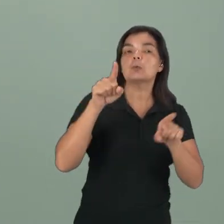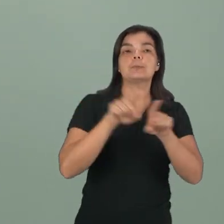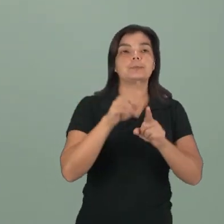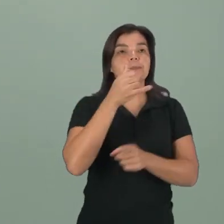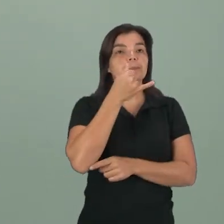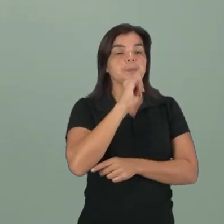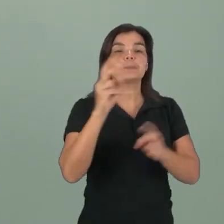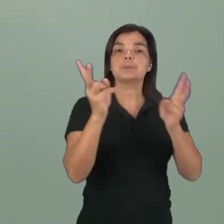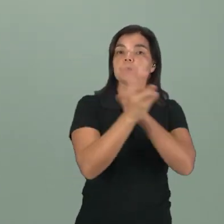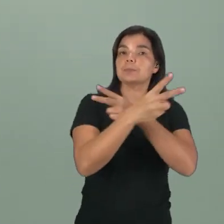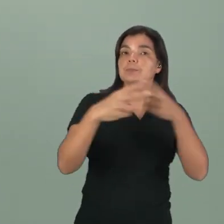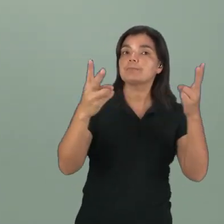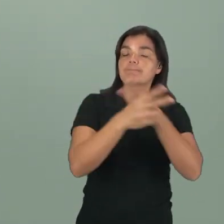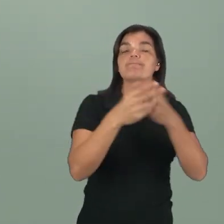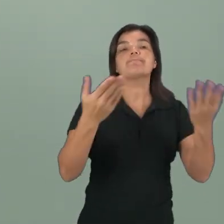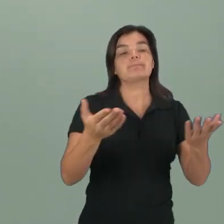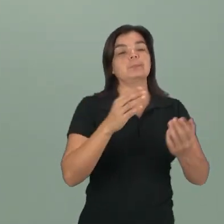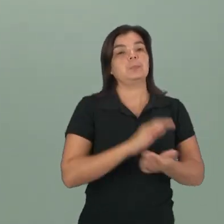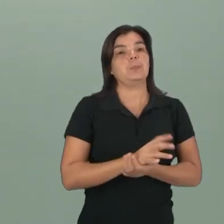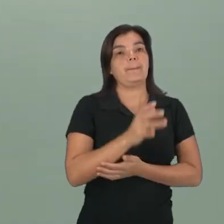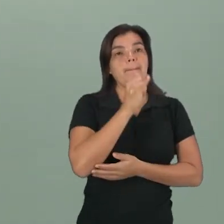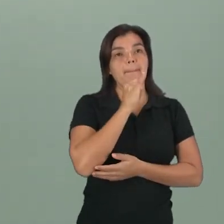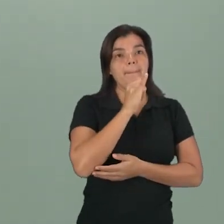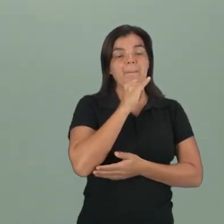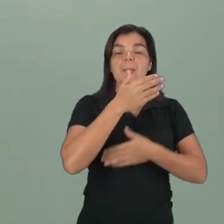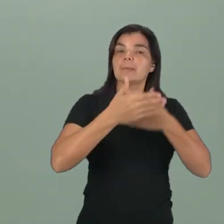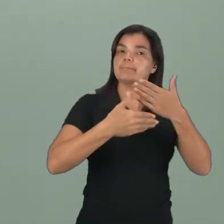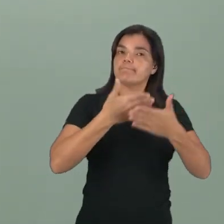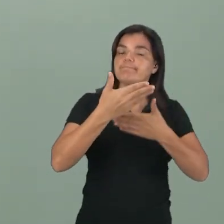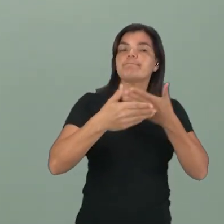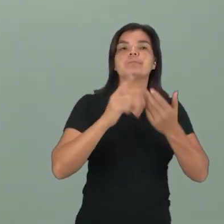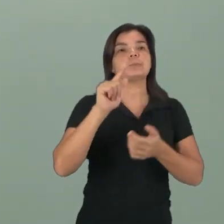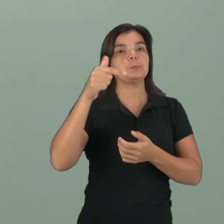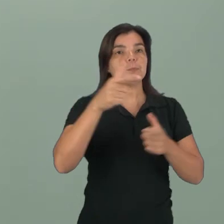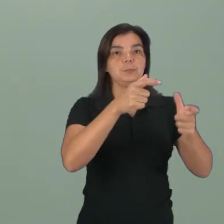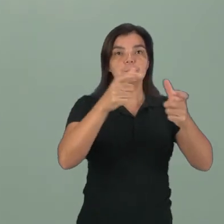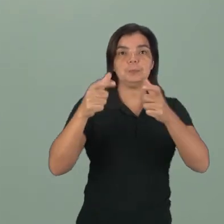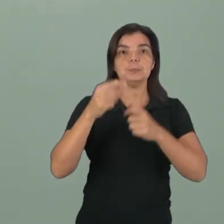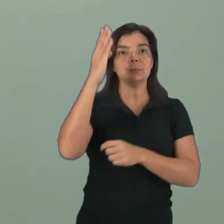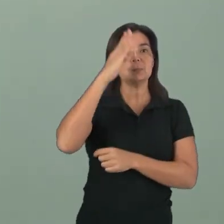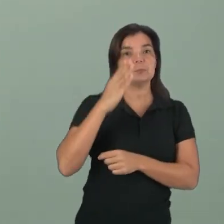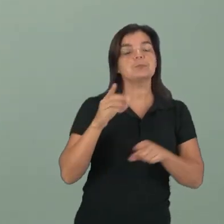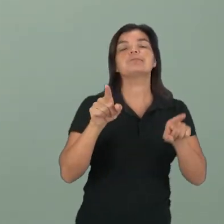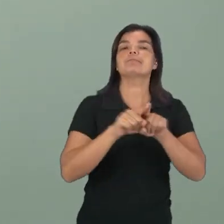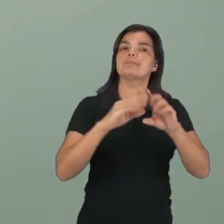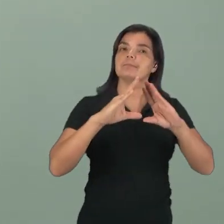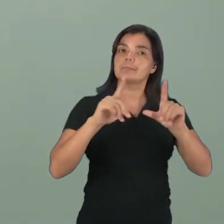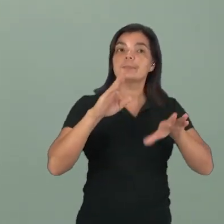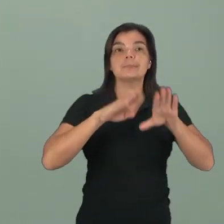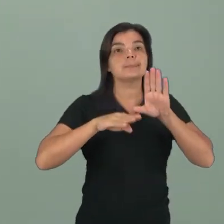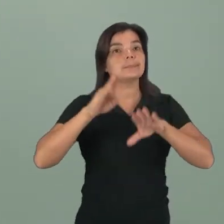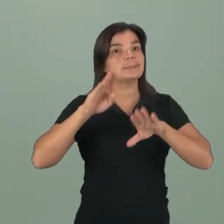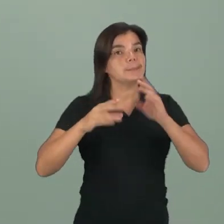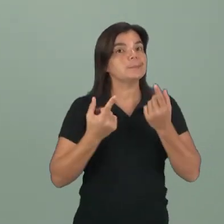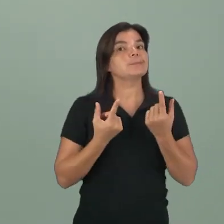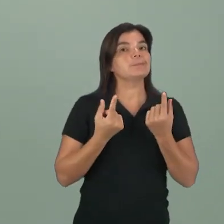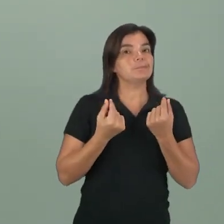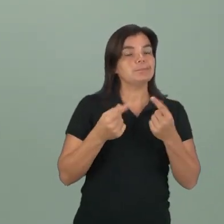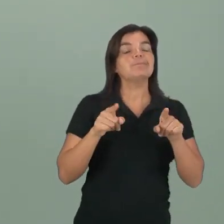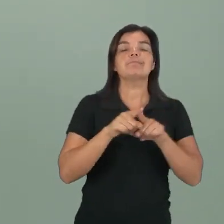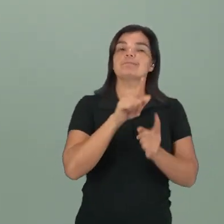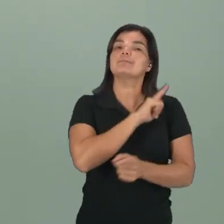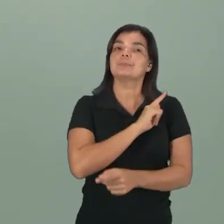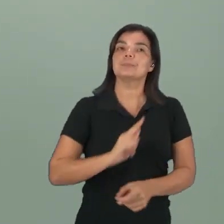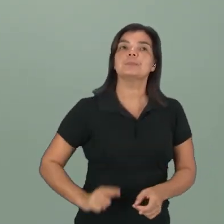energia eólica. Então esse é um exemplo a ser seguido por outras regiões do Brasil, claro, dependendo do financiamento do